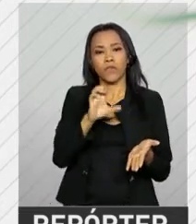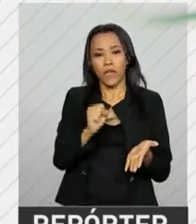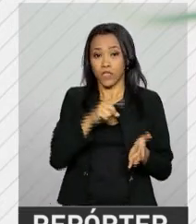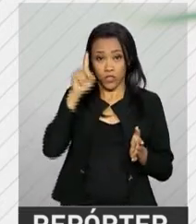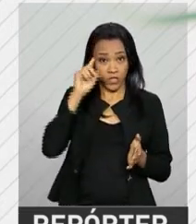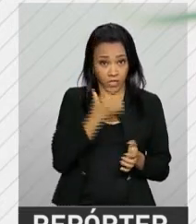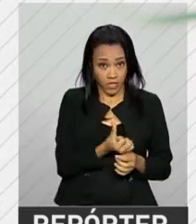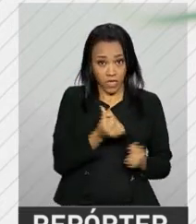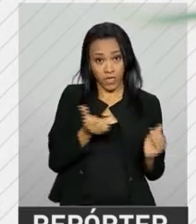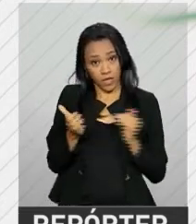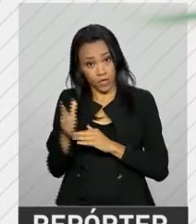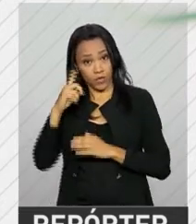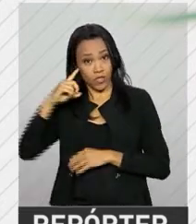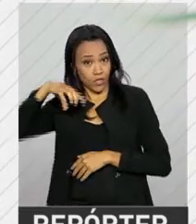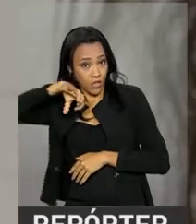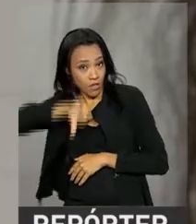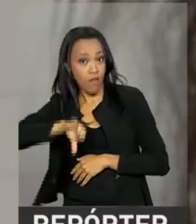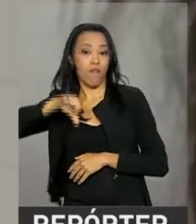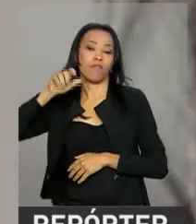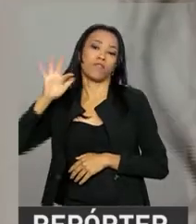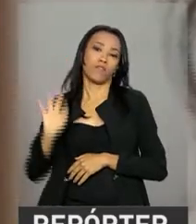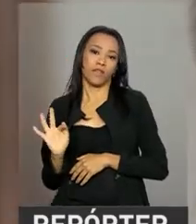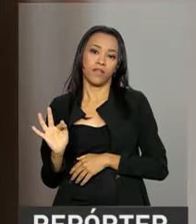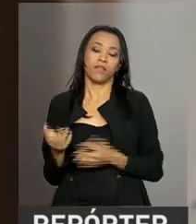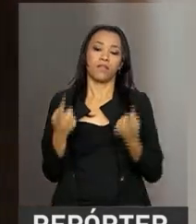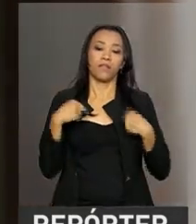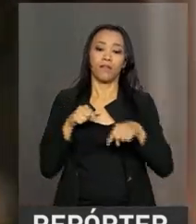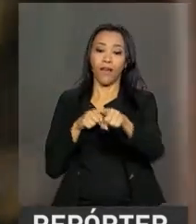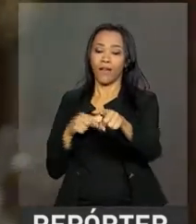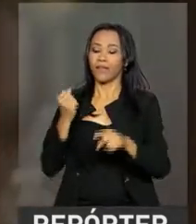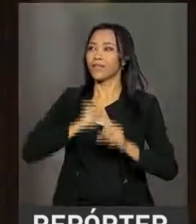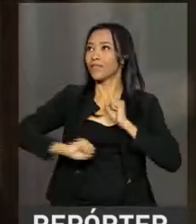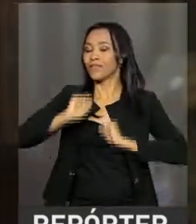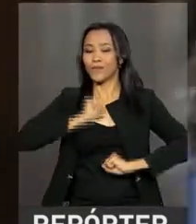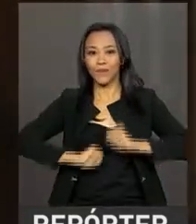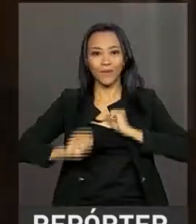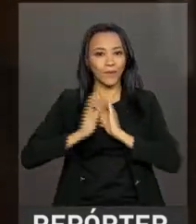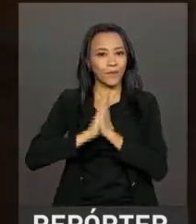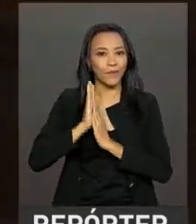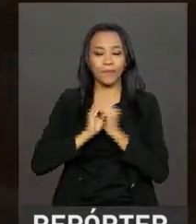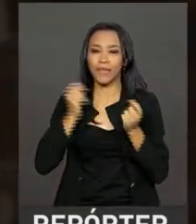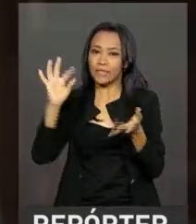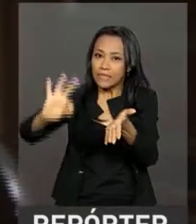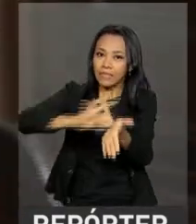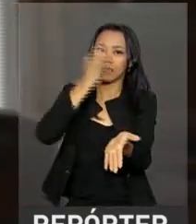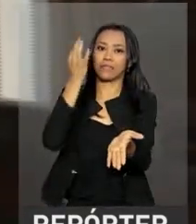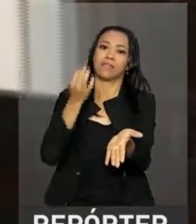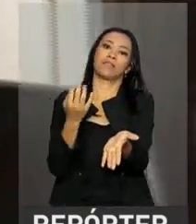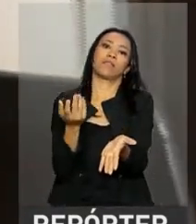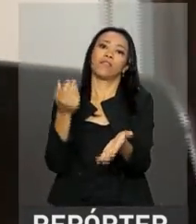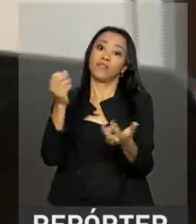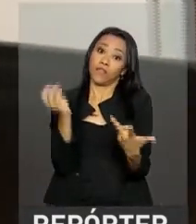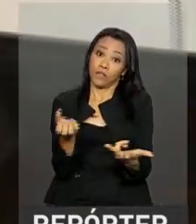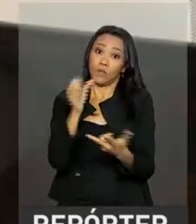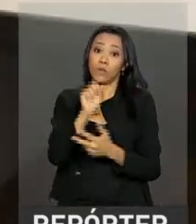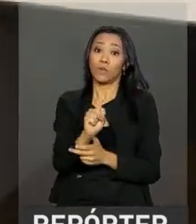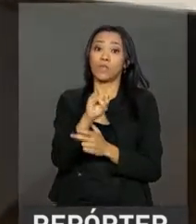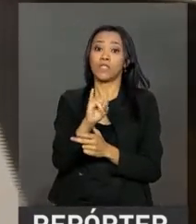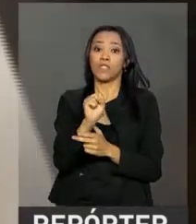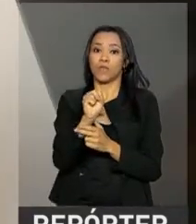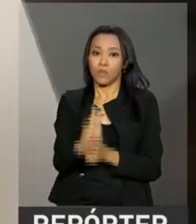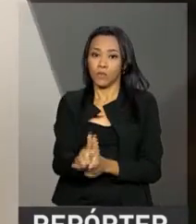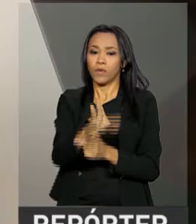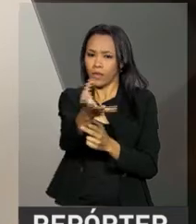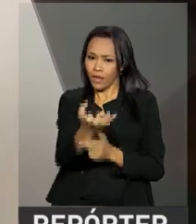6 e 9 de fevereiro maria eduarda está ansiosa para se inscrever no sisu e quer concorrer a uma vaga para